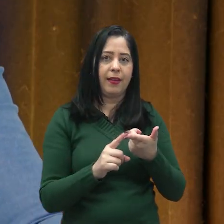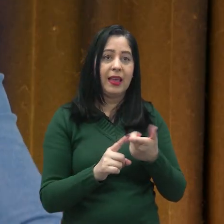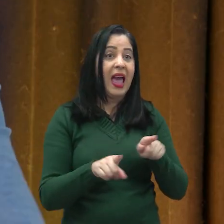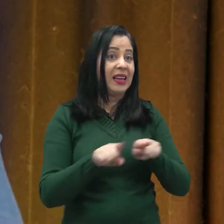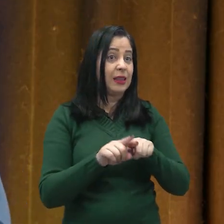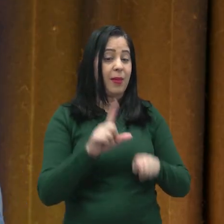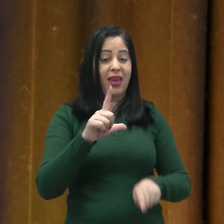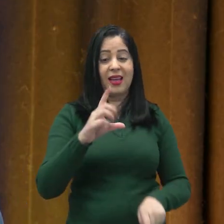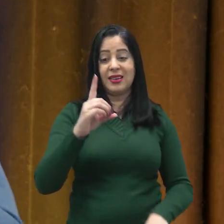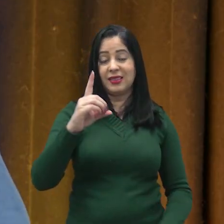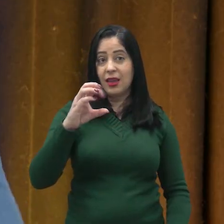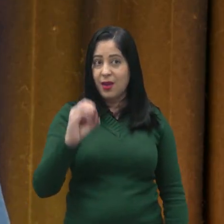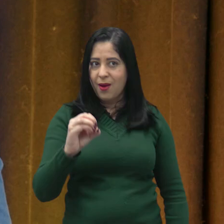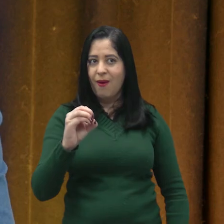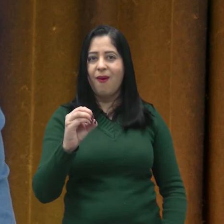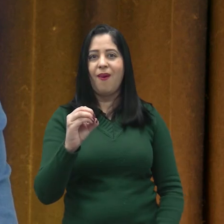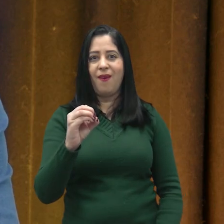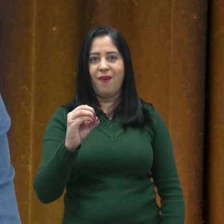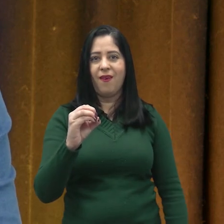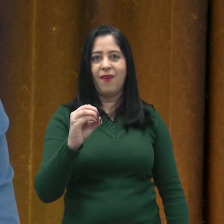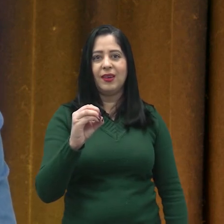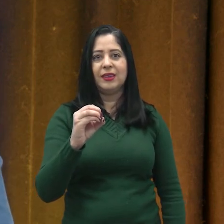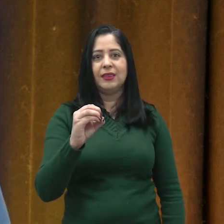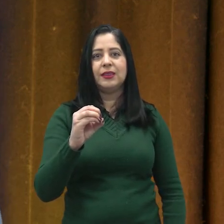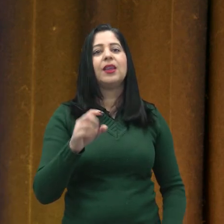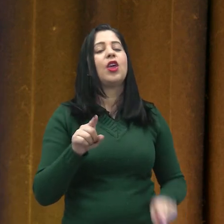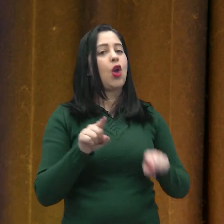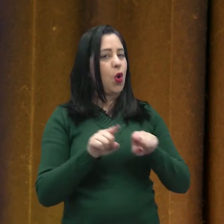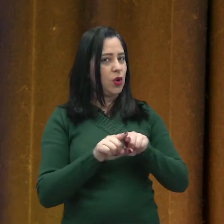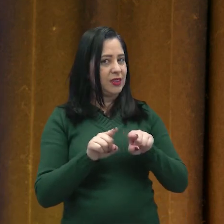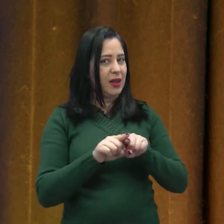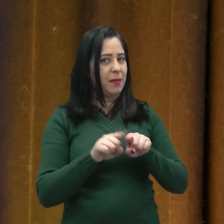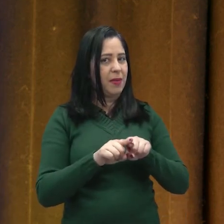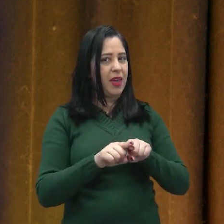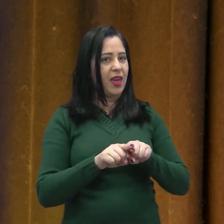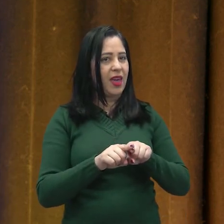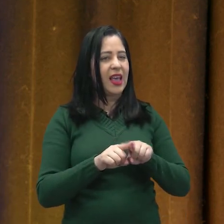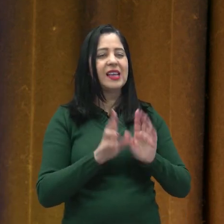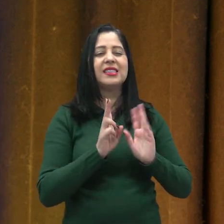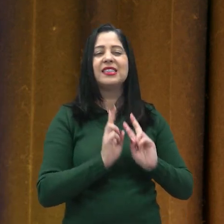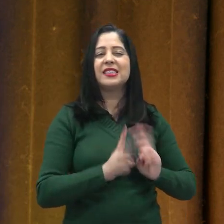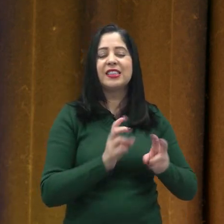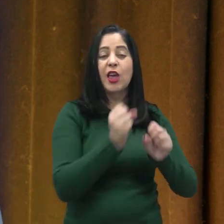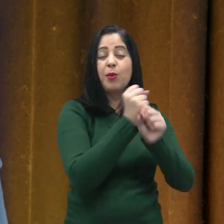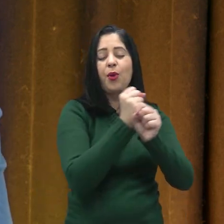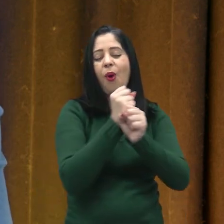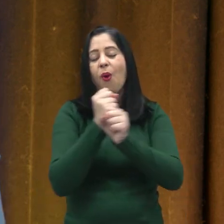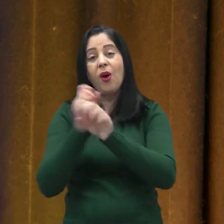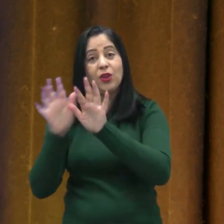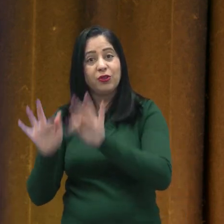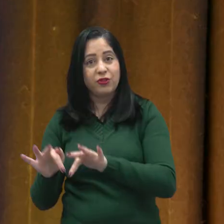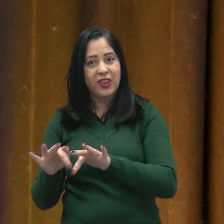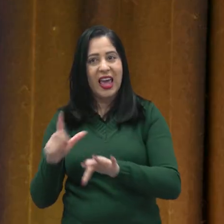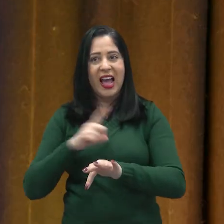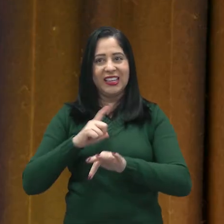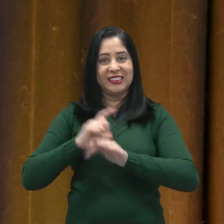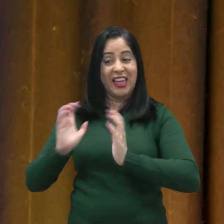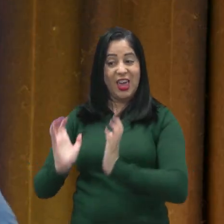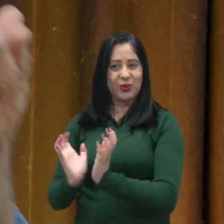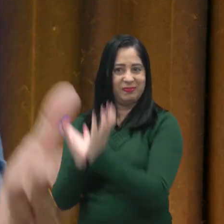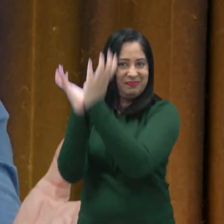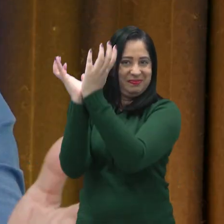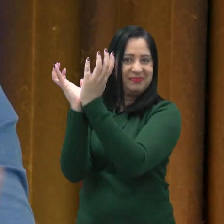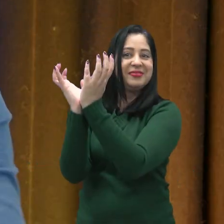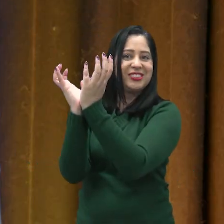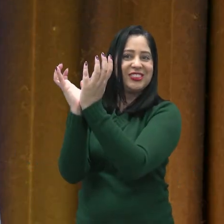direciona o orçamento para investir no esporte da nossa cidade, também eu tenho aqui o troféu, todo final do ano, criei o troféu Professor